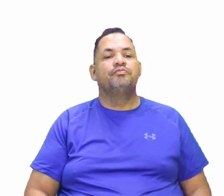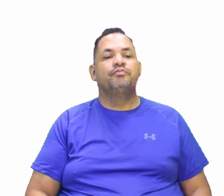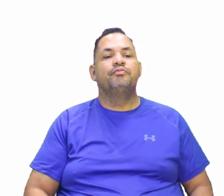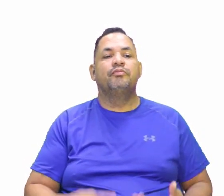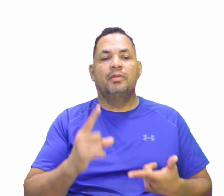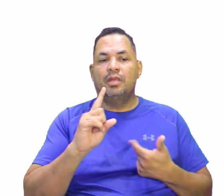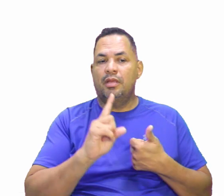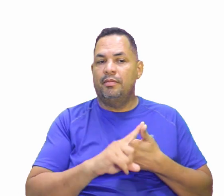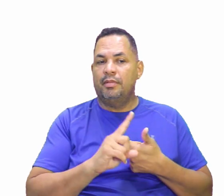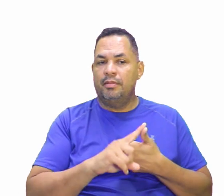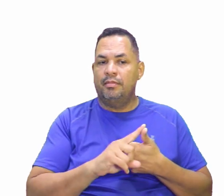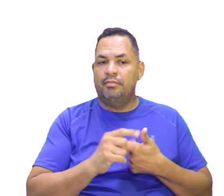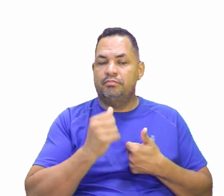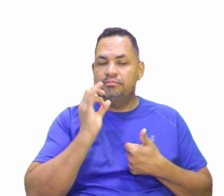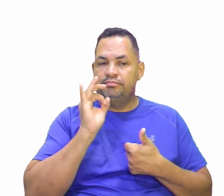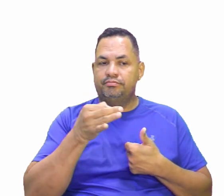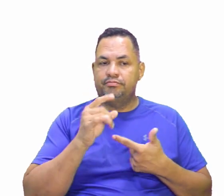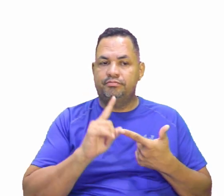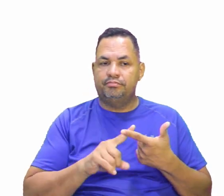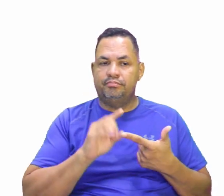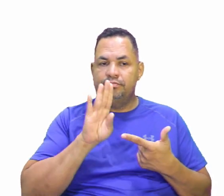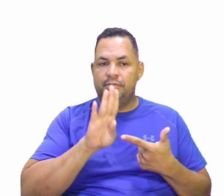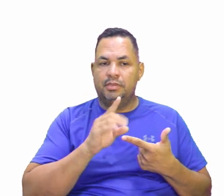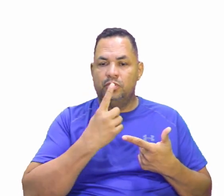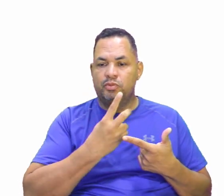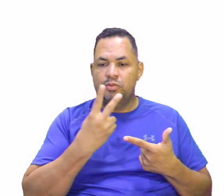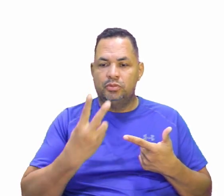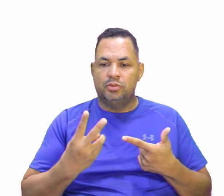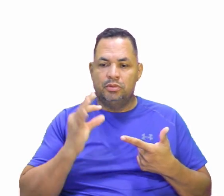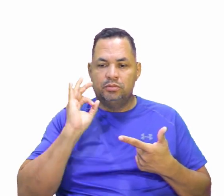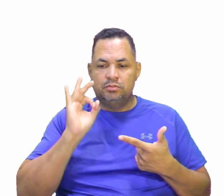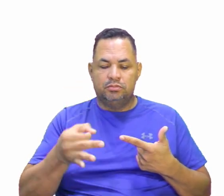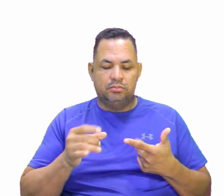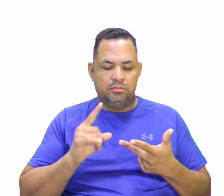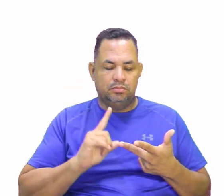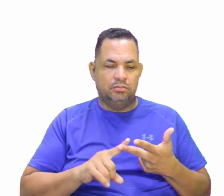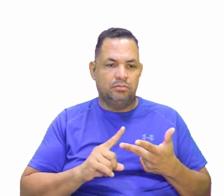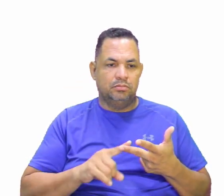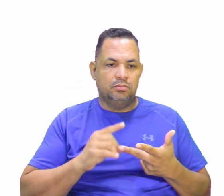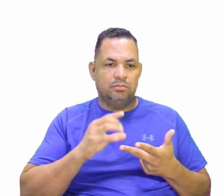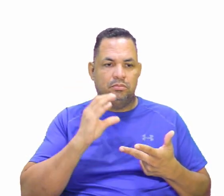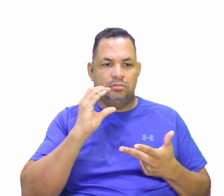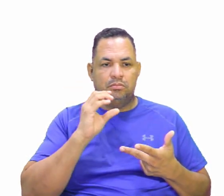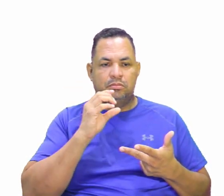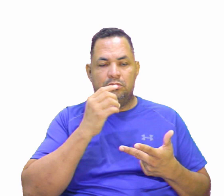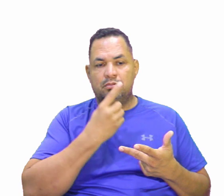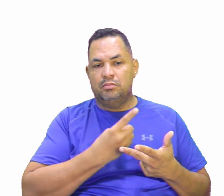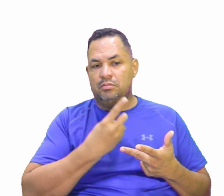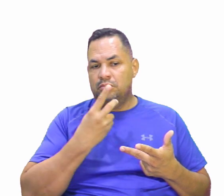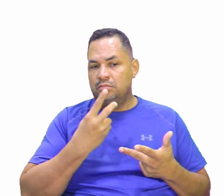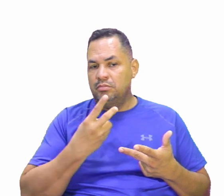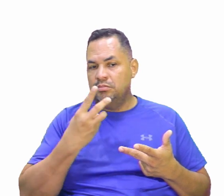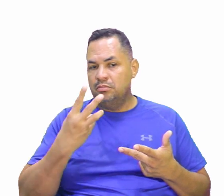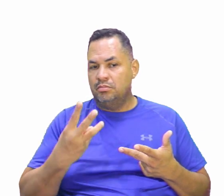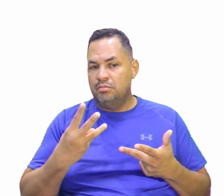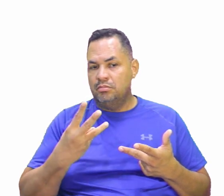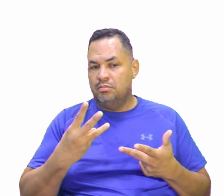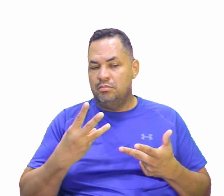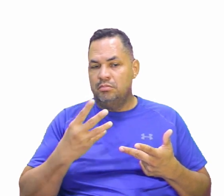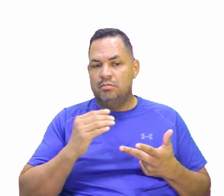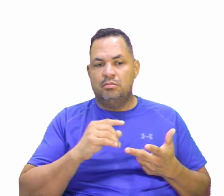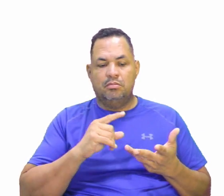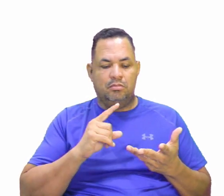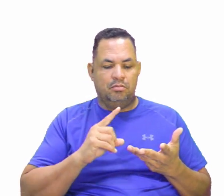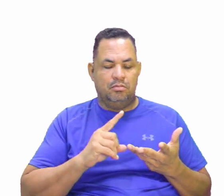primeira, né? B, a primeira e a segunda apenas. C, a primeira e a terceira.